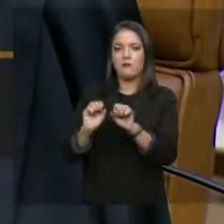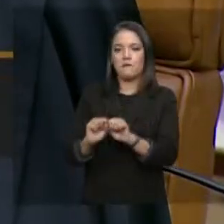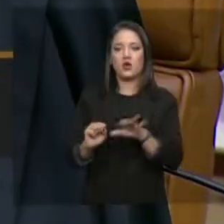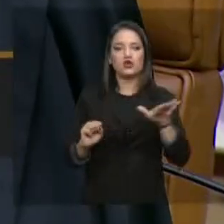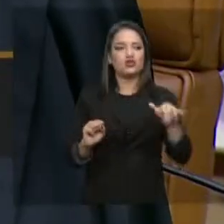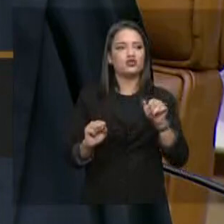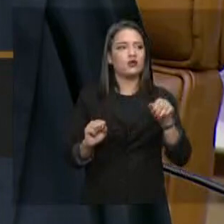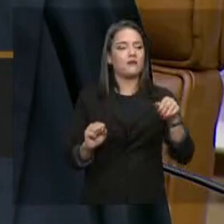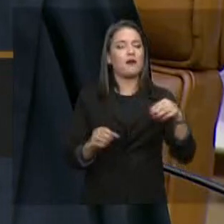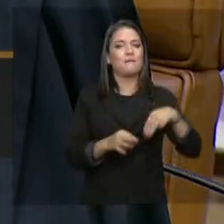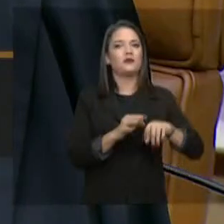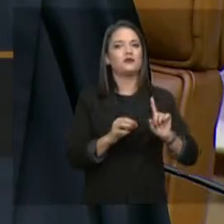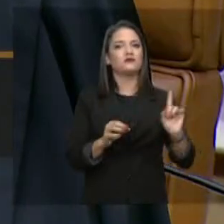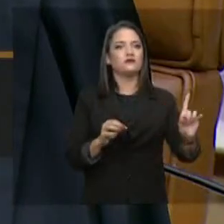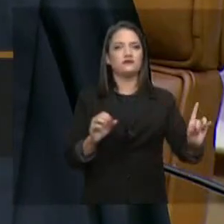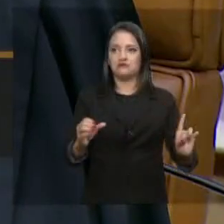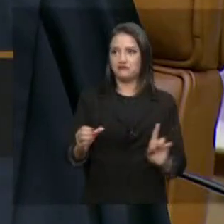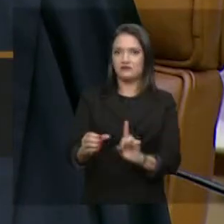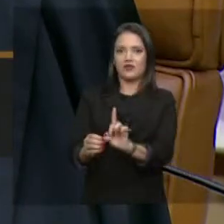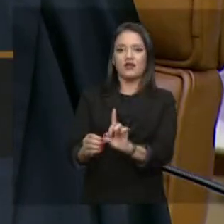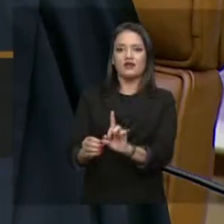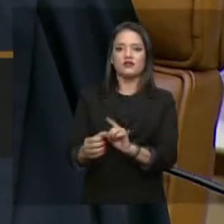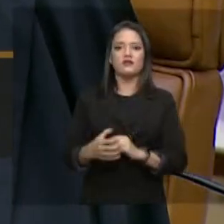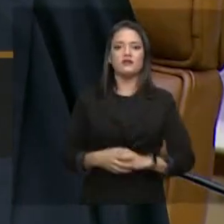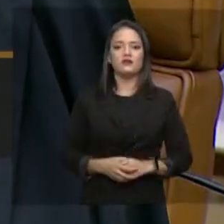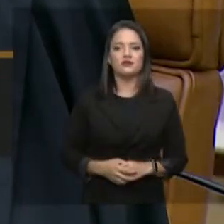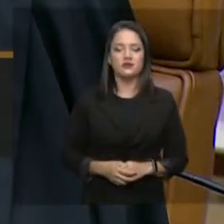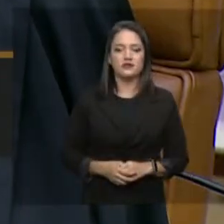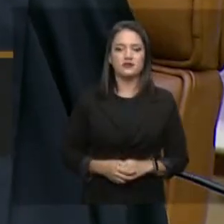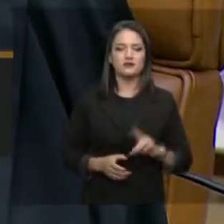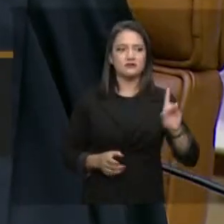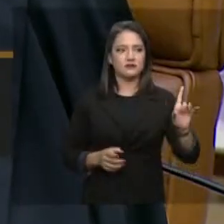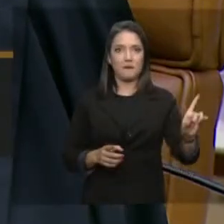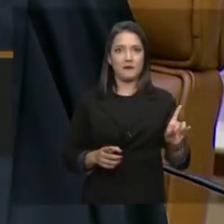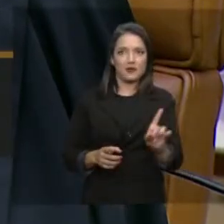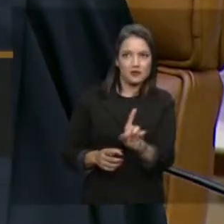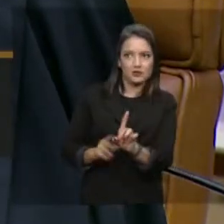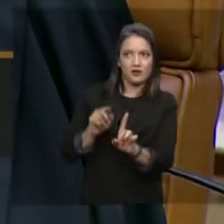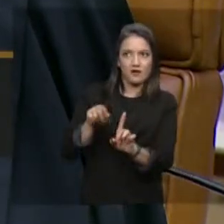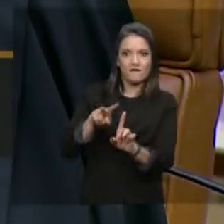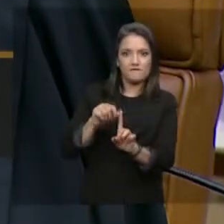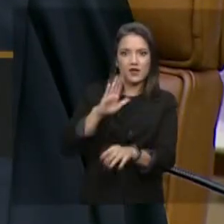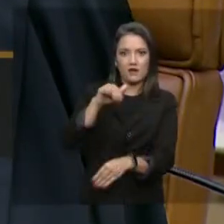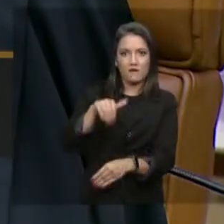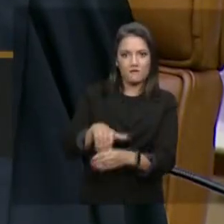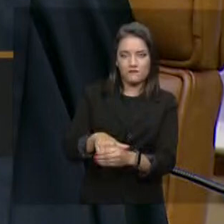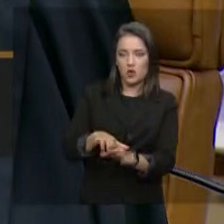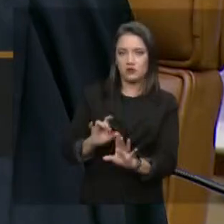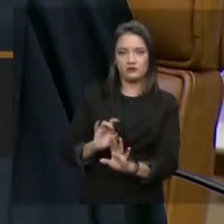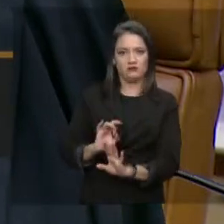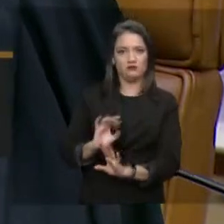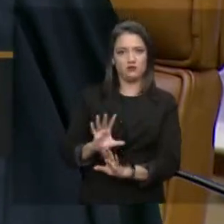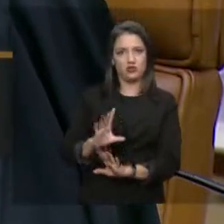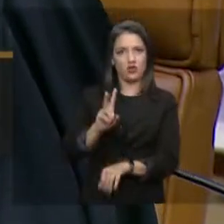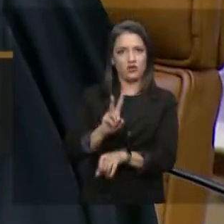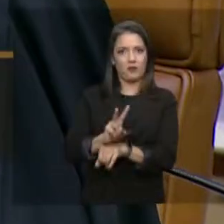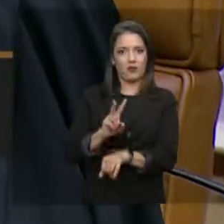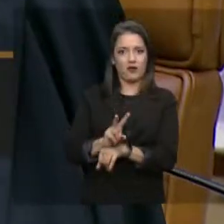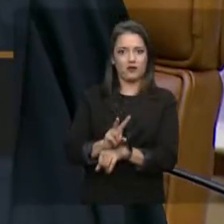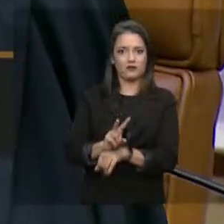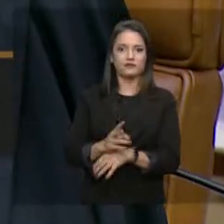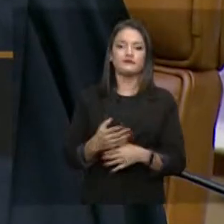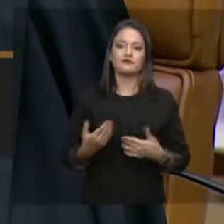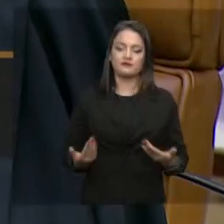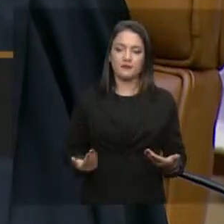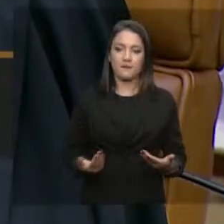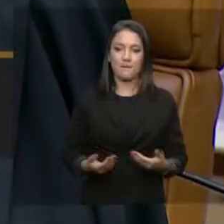mesmo já participei em julgamentos da segunda turma, onde um dos ministros da segunda turma se deu por suspeito